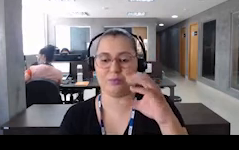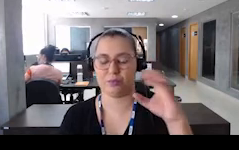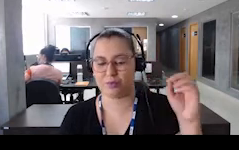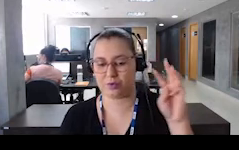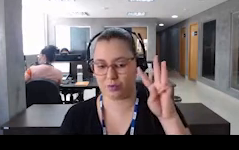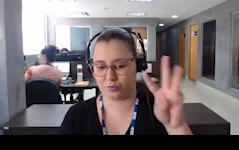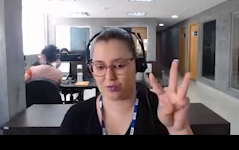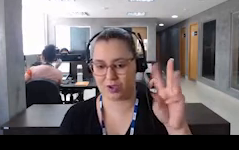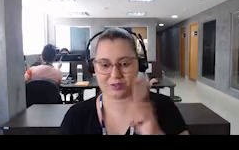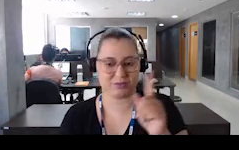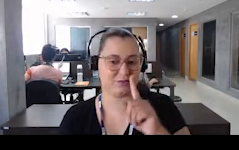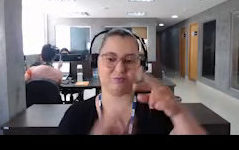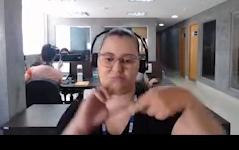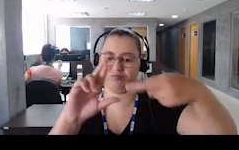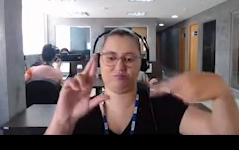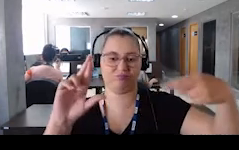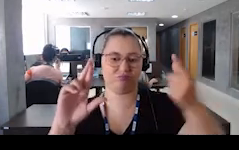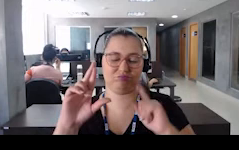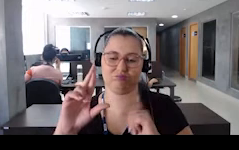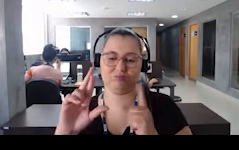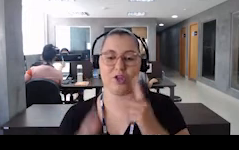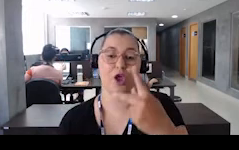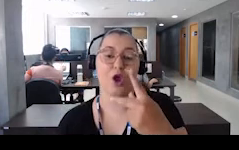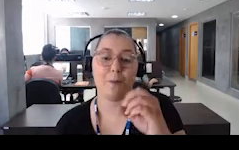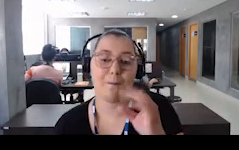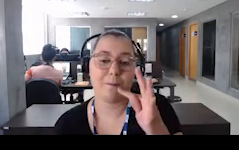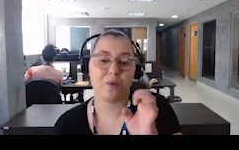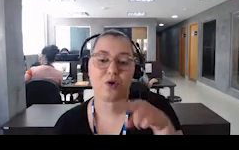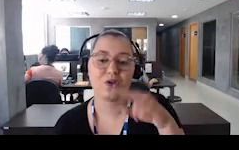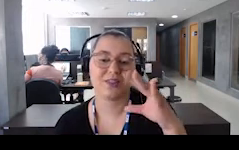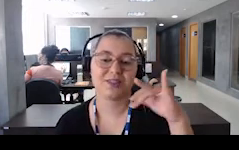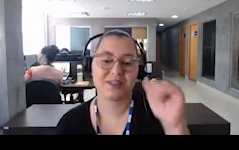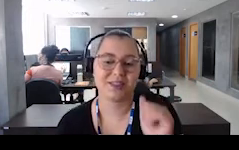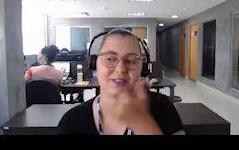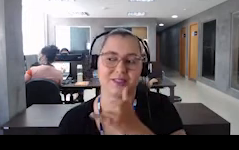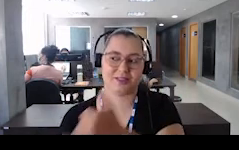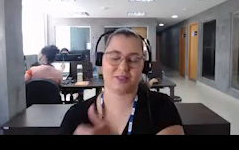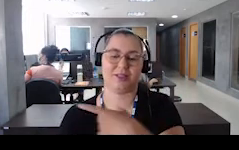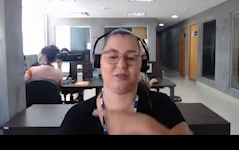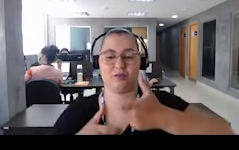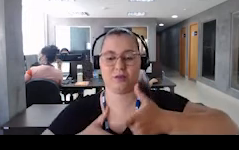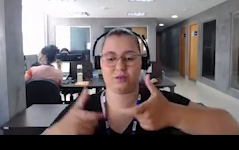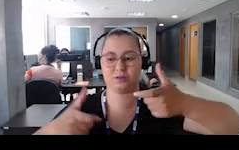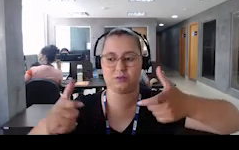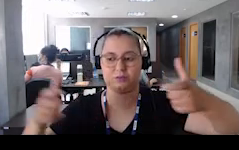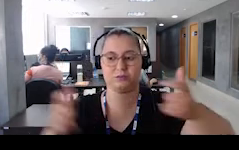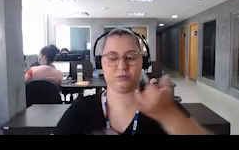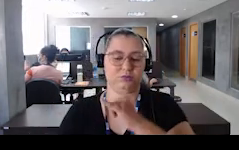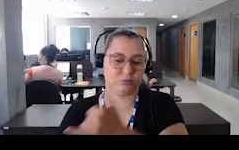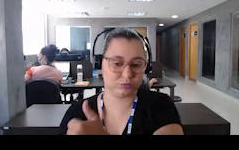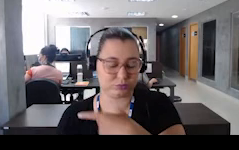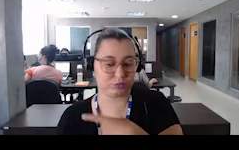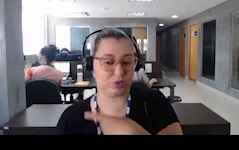informação que a gente tem agora não é mais de resistência, é o quê? É potência elétrica, né? São grandezas diferentes. Resistência elétrica é